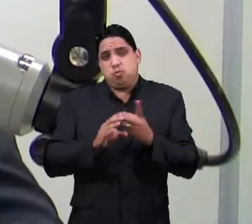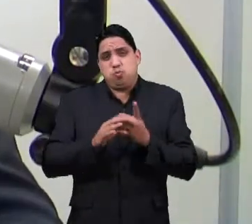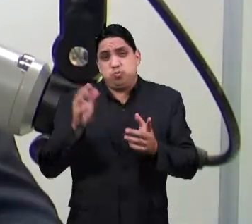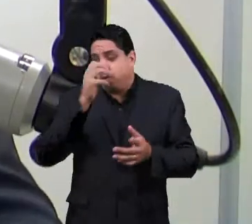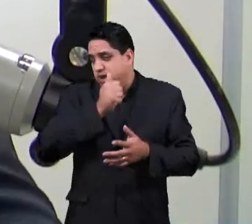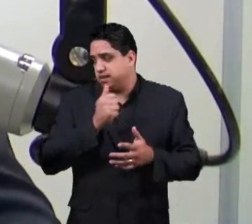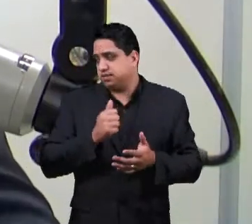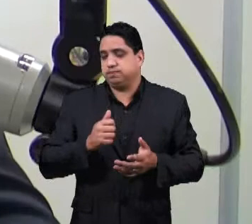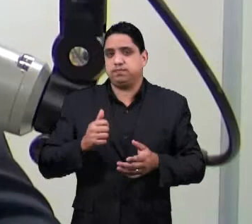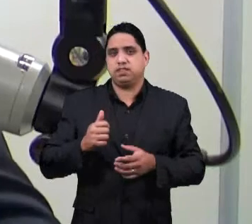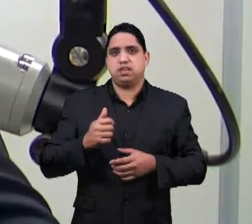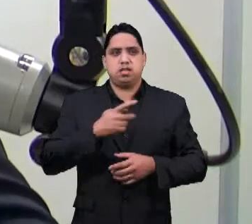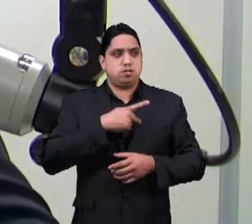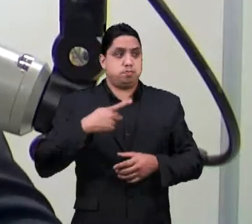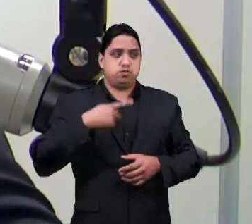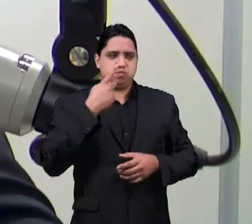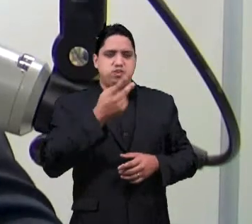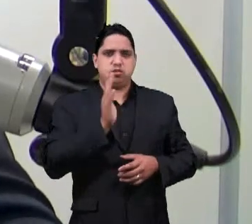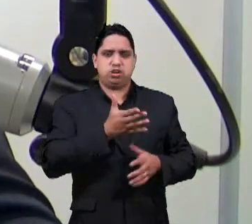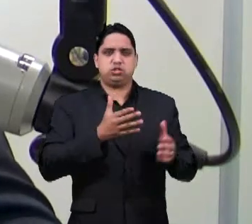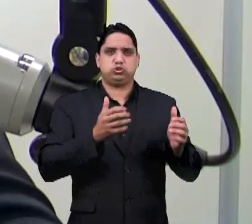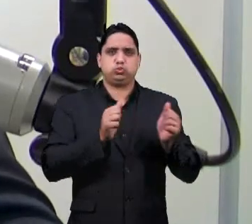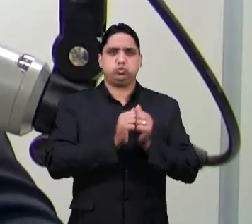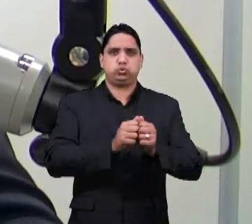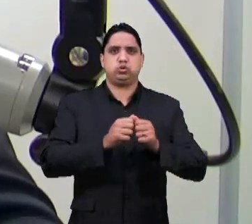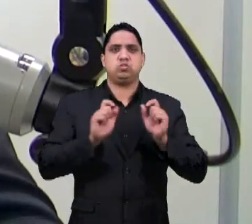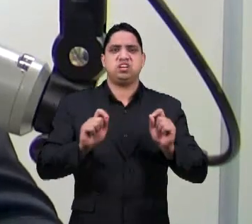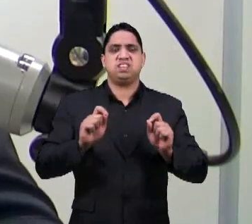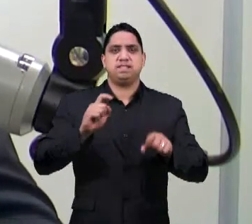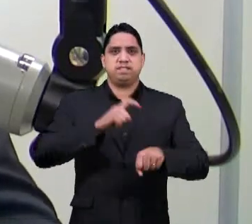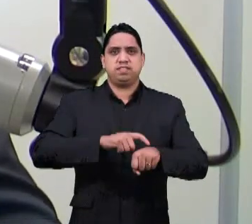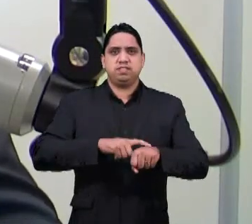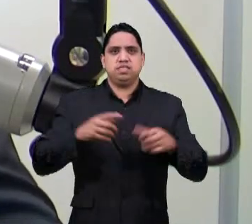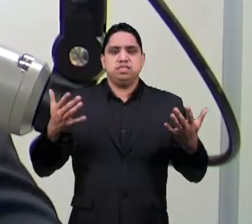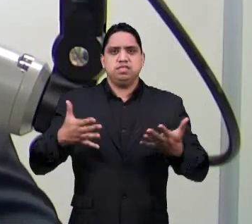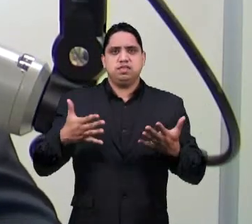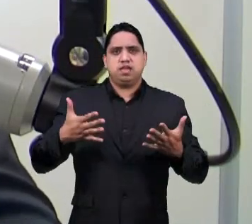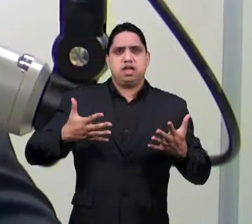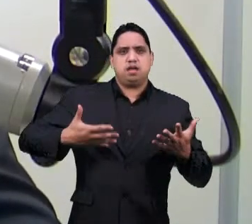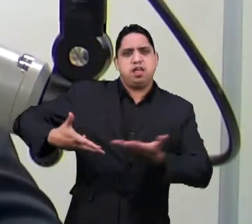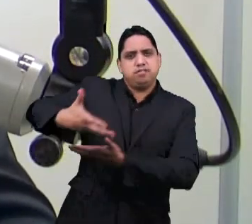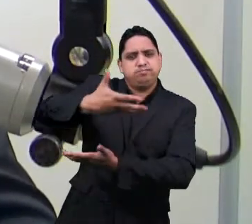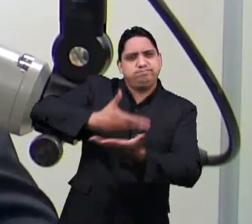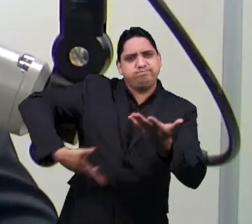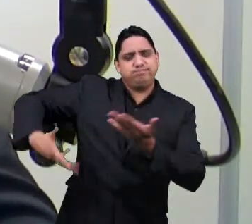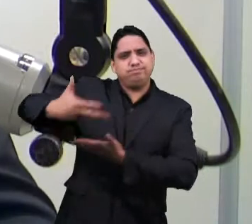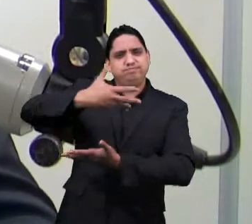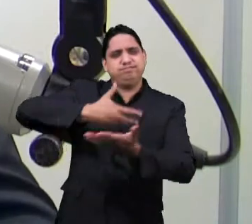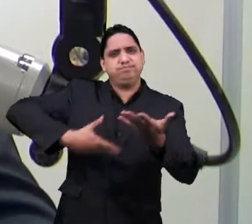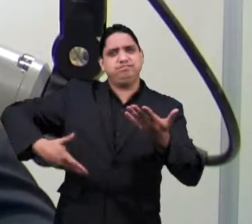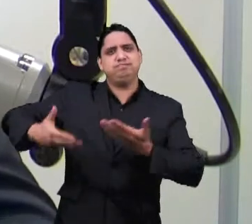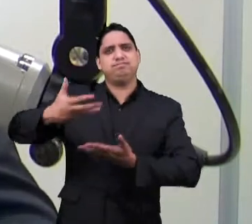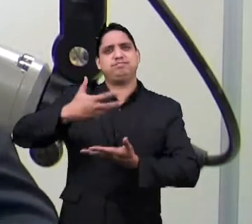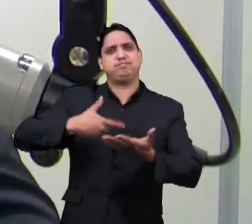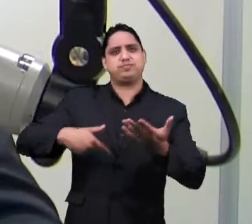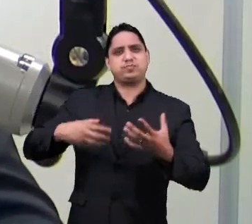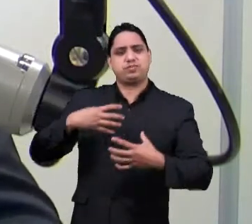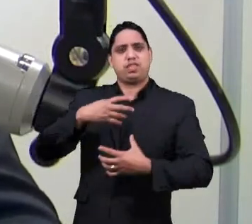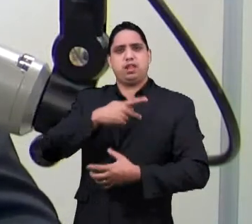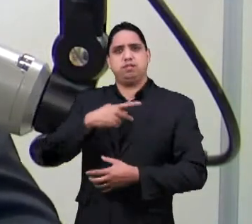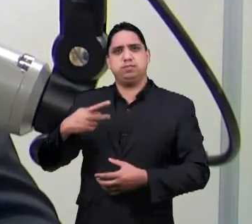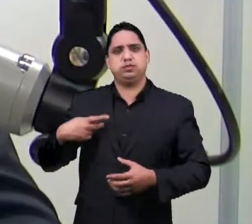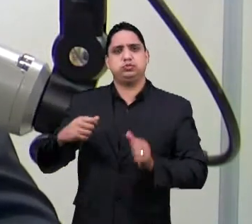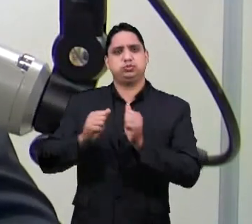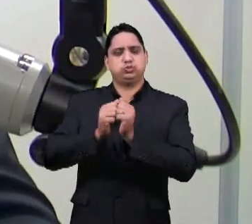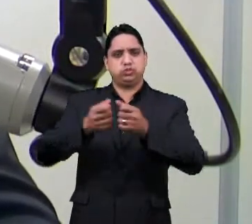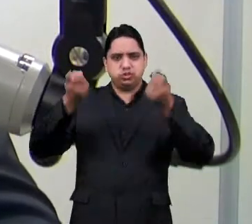falou ali agora há pouco, junto com a gente, é que esse momento é um momento assim para humanizar, né? Humanizar o pastor também com as ovelhas